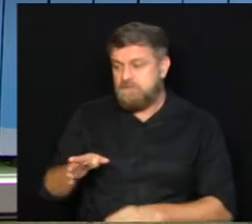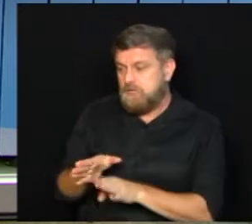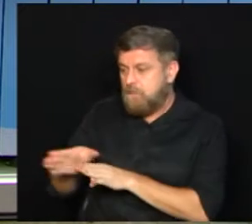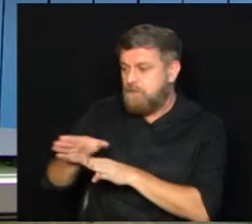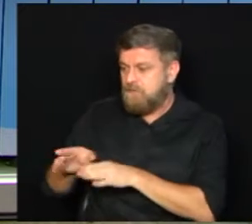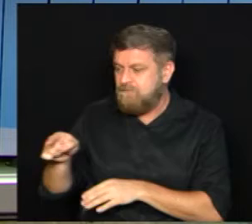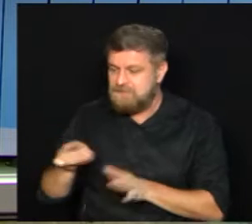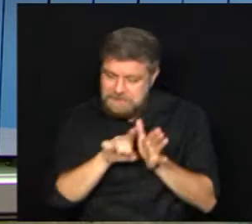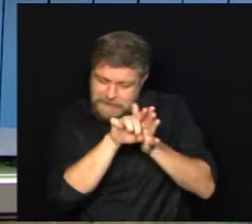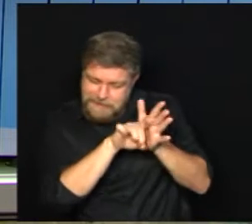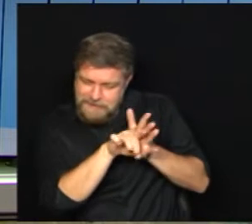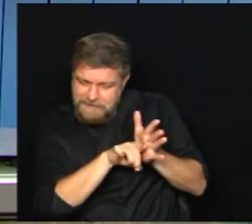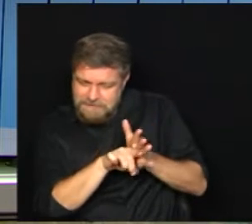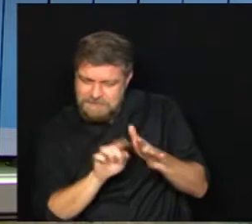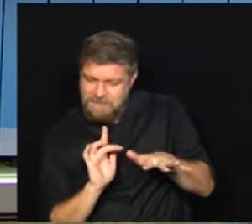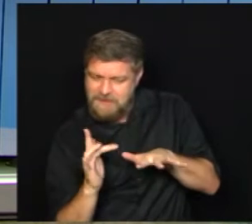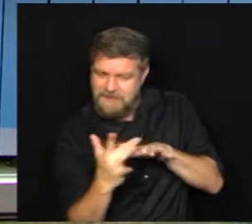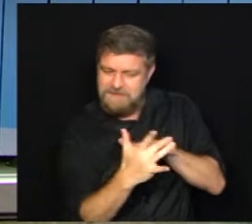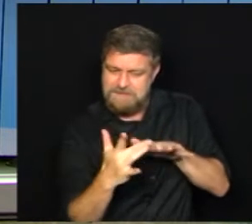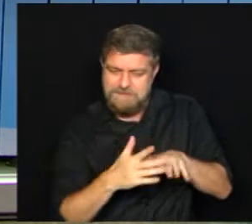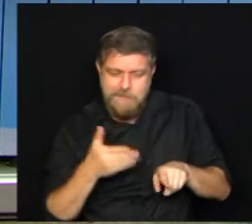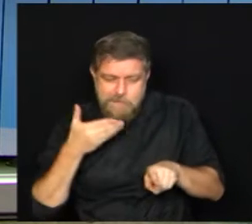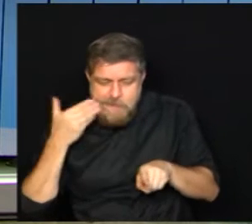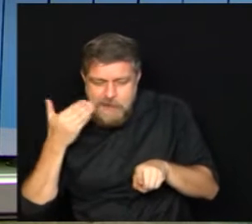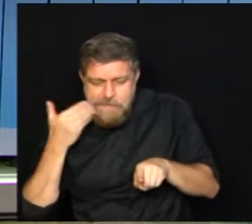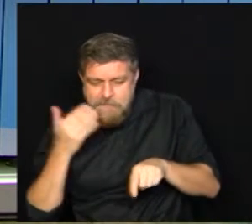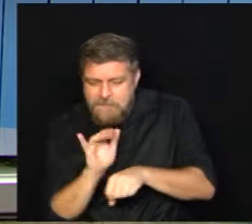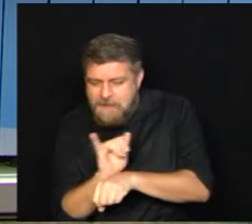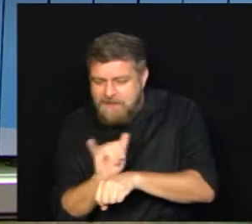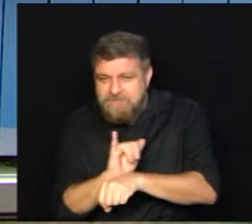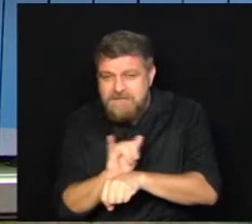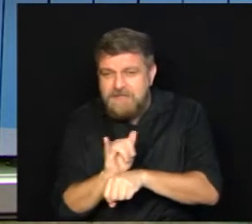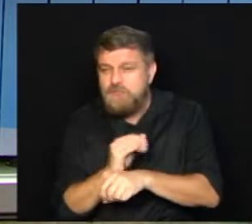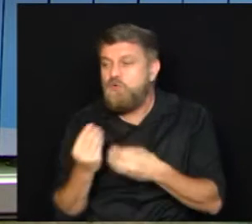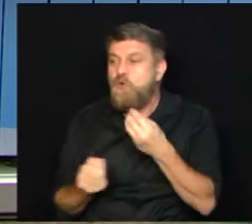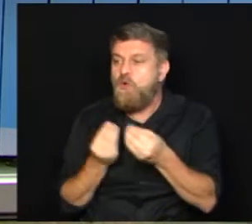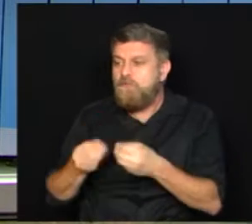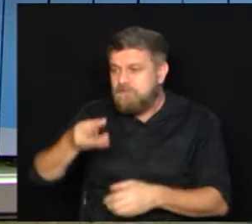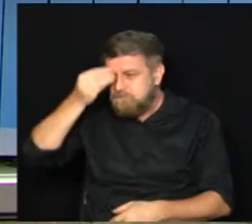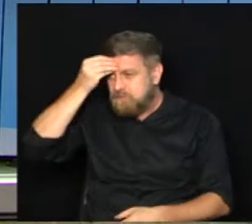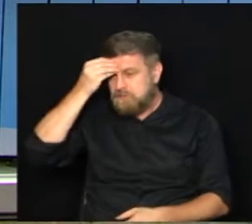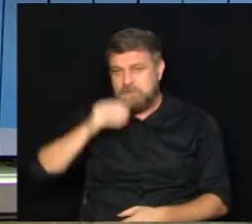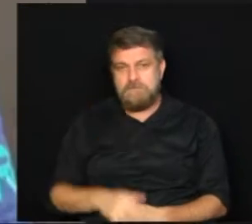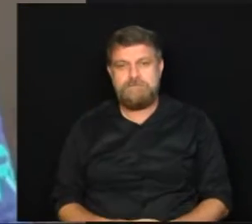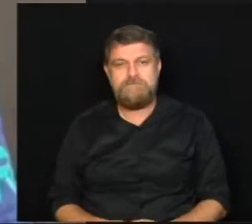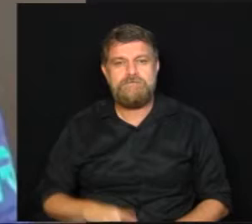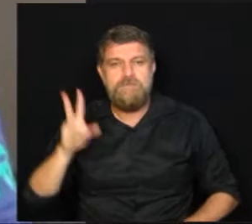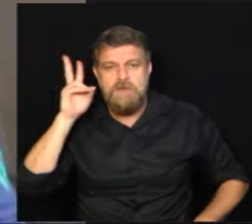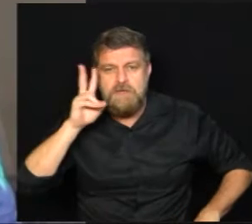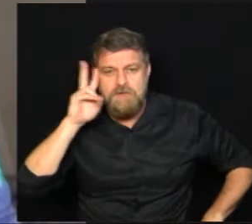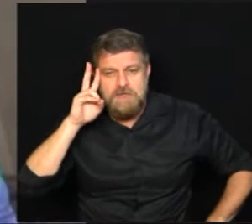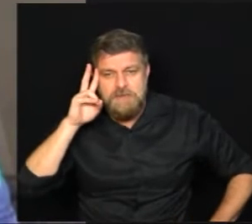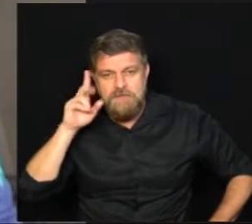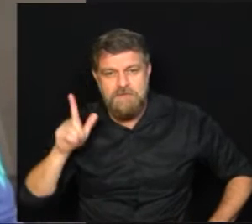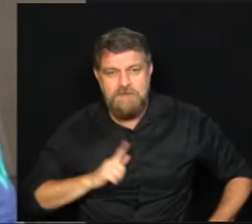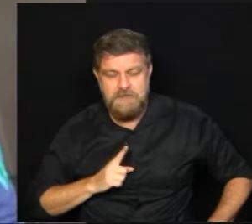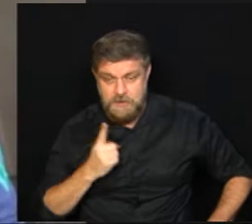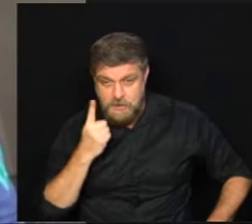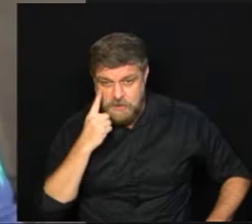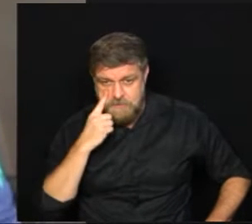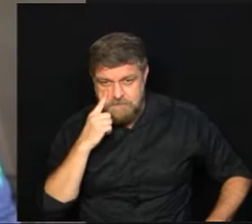foi pesquisar em rede social? Já foi ver vídeo? Não, eu lembro que eu acho que eu vi uma